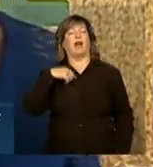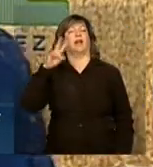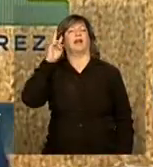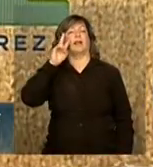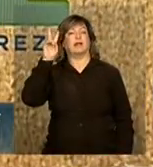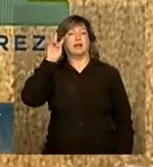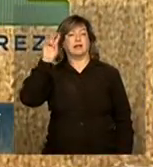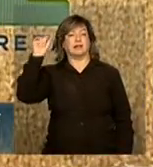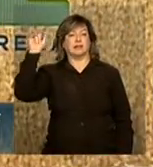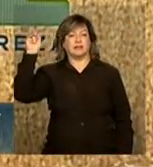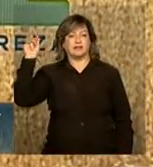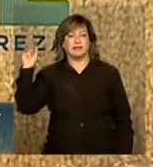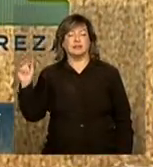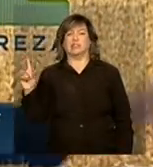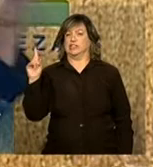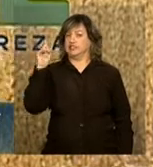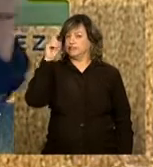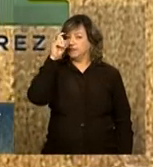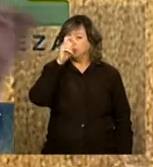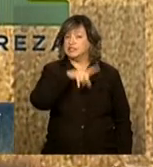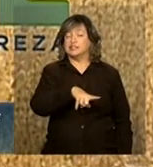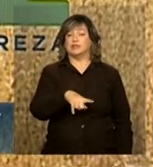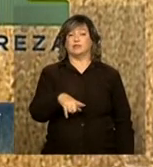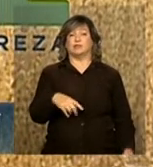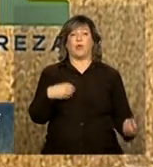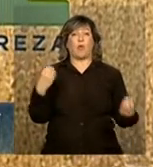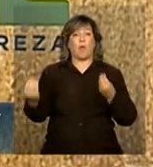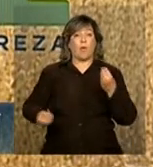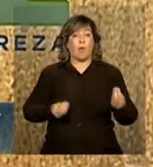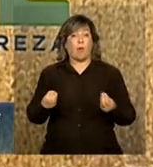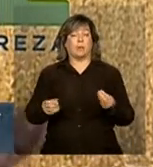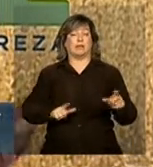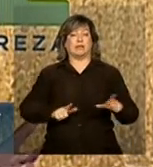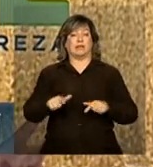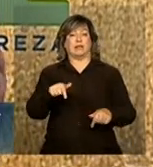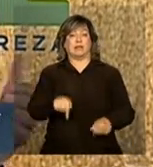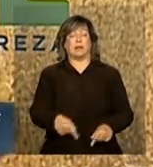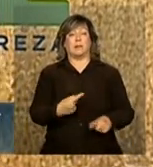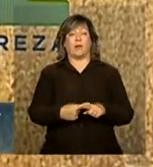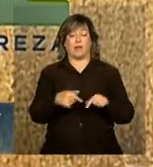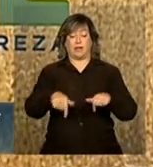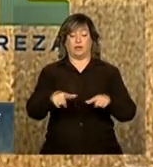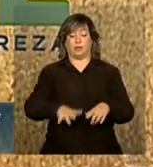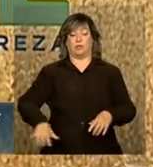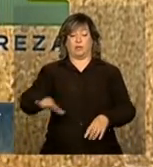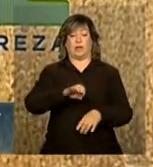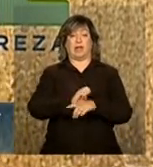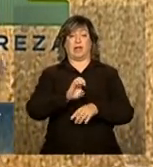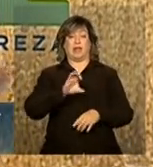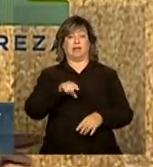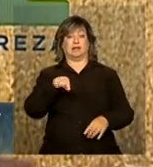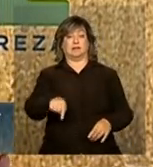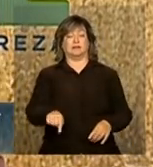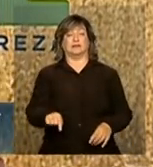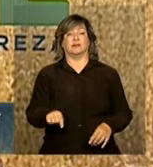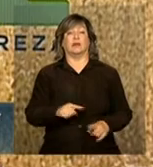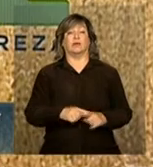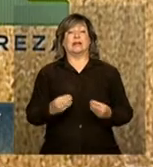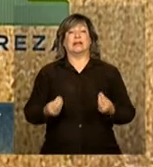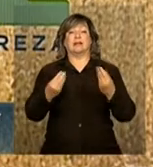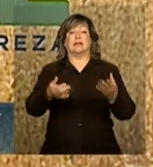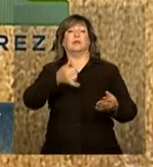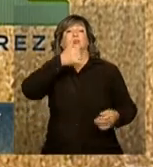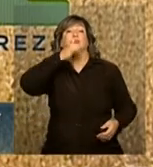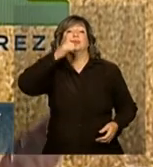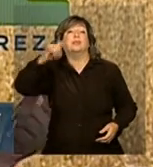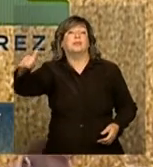lembrava das extremas dificuldades de equilibrar aqui nesse estado o fornecimento